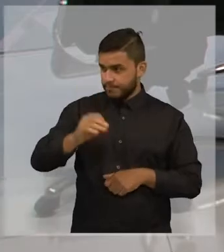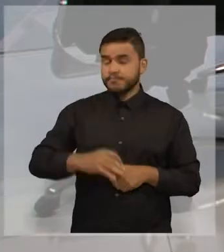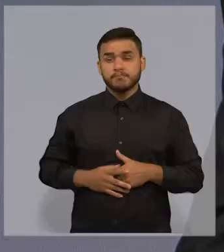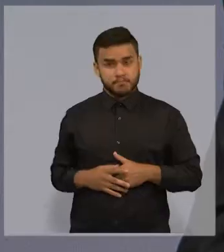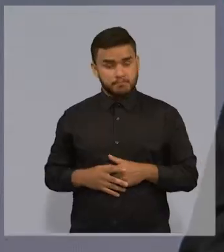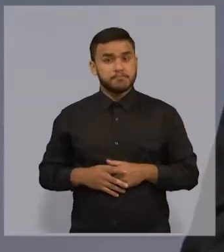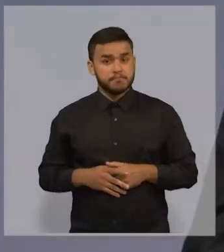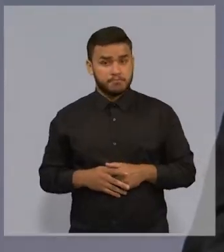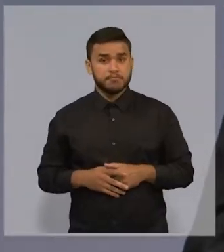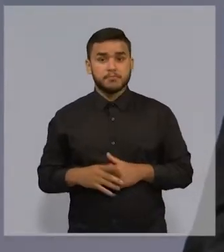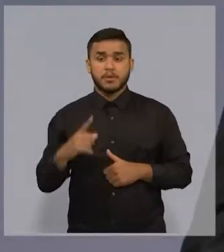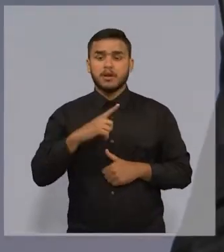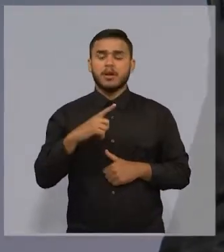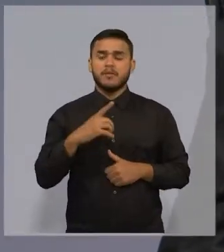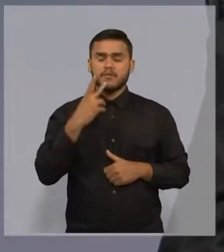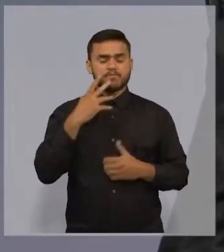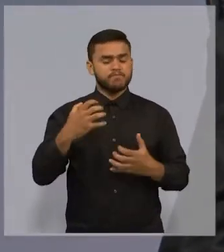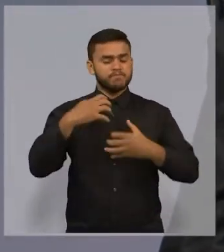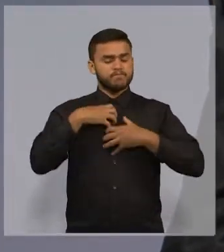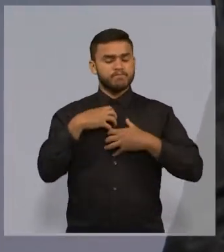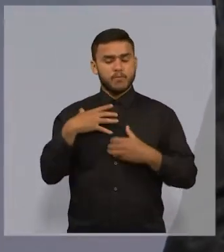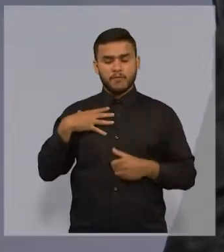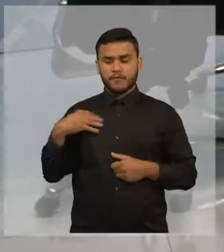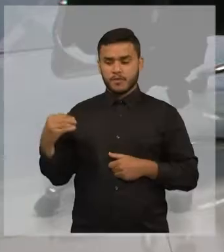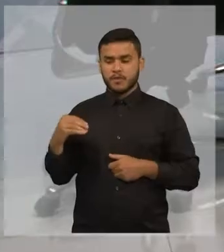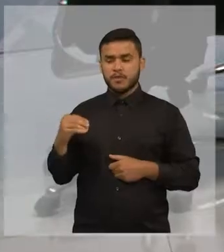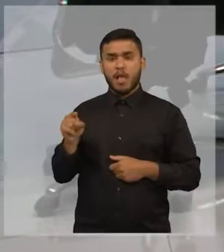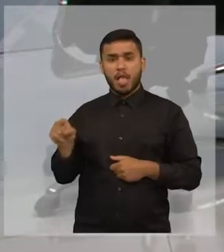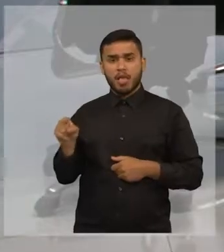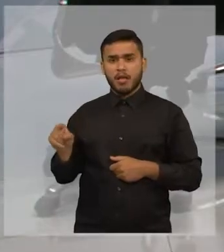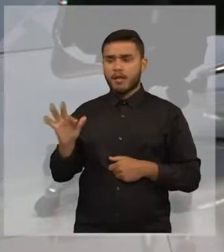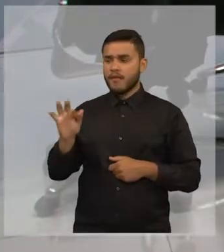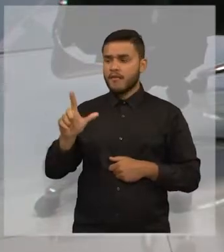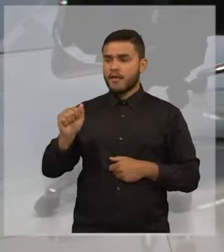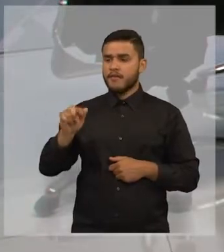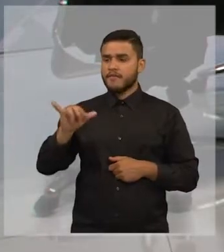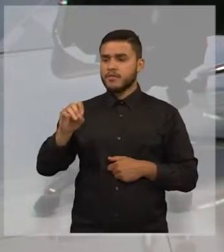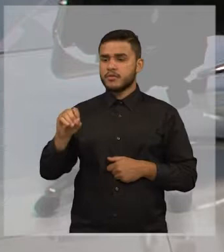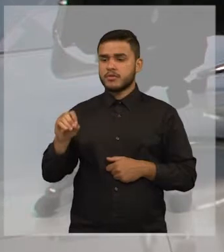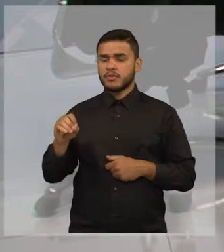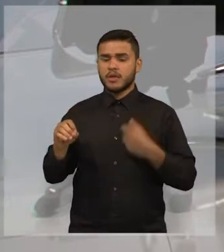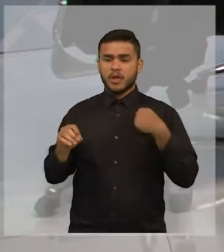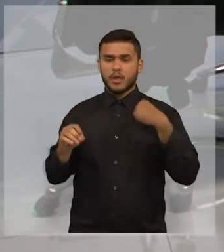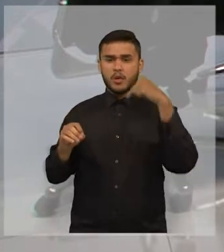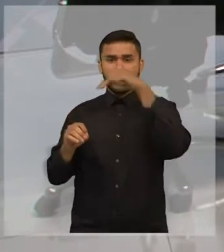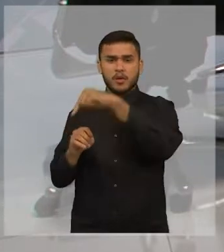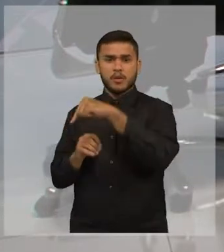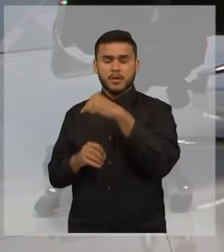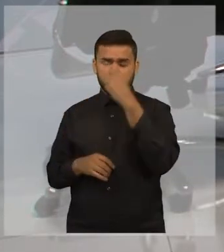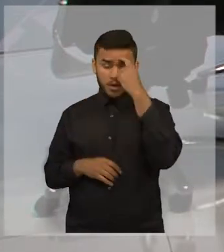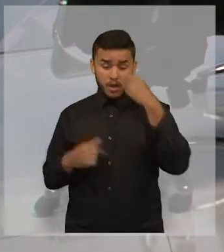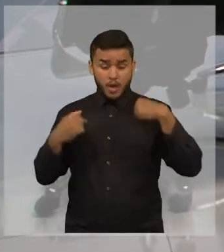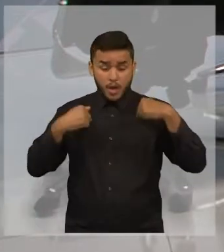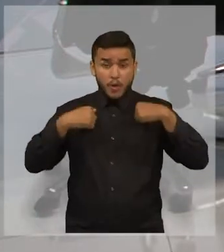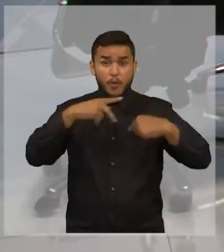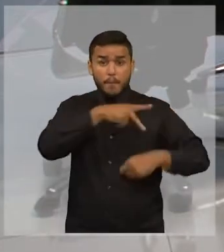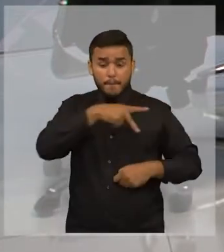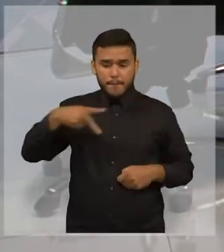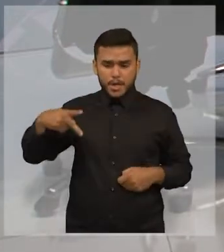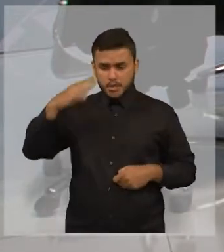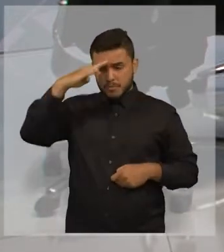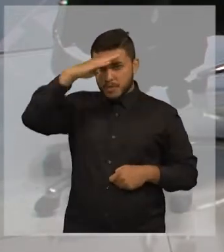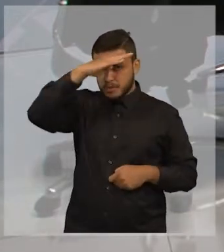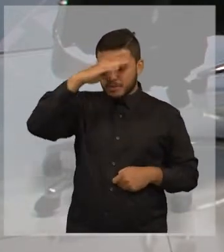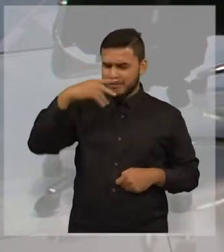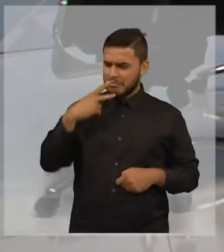do Texas mais precisamente, resolveu assumir as dores do filho, como se ali fosse uma coisa de pai para